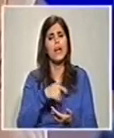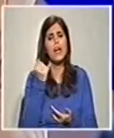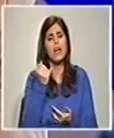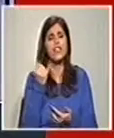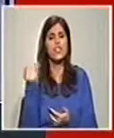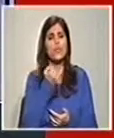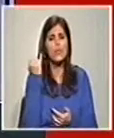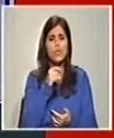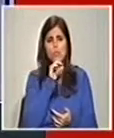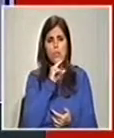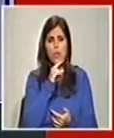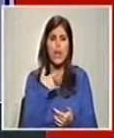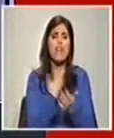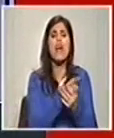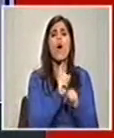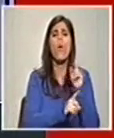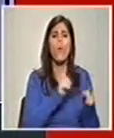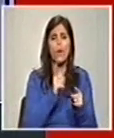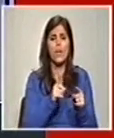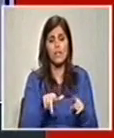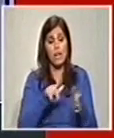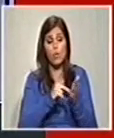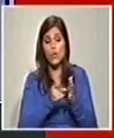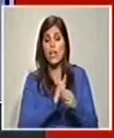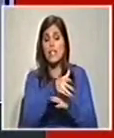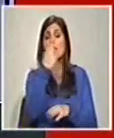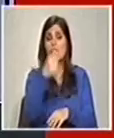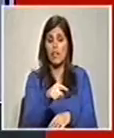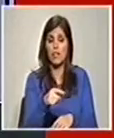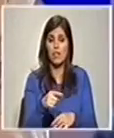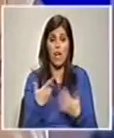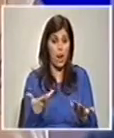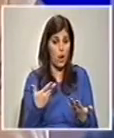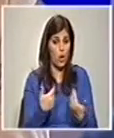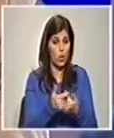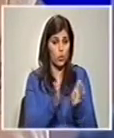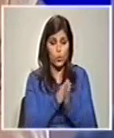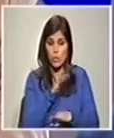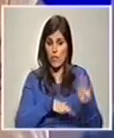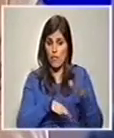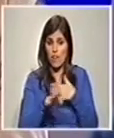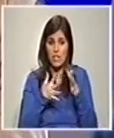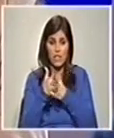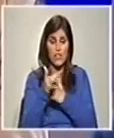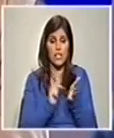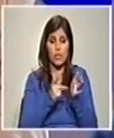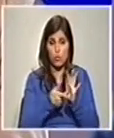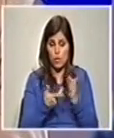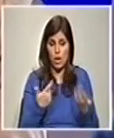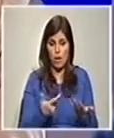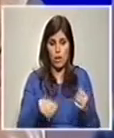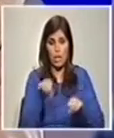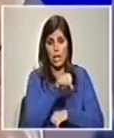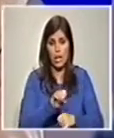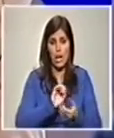que é que melhora no, desempenho do trabalho delas no dia-a-dia? A verdade é que hoje em dia quase tudo se faz através da tecnologia. Nós hoje em dia, se calhar quase já ninguém manda